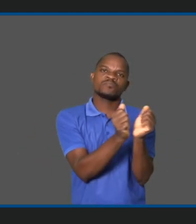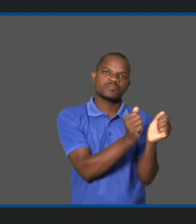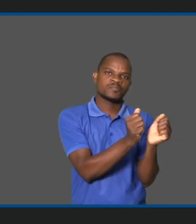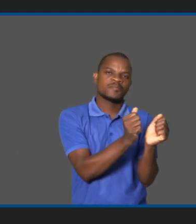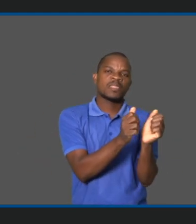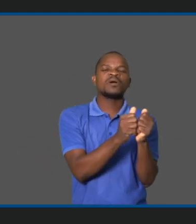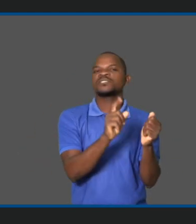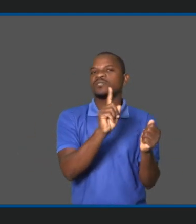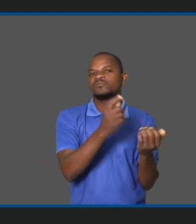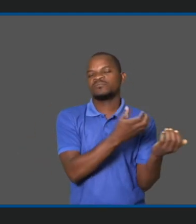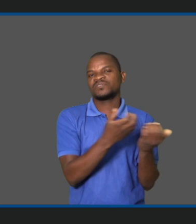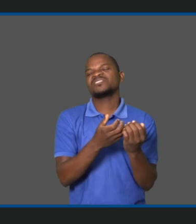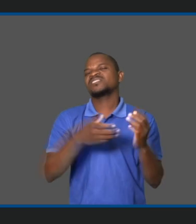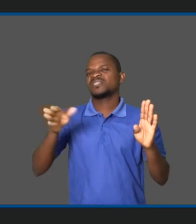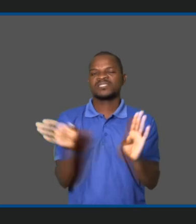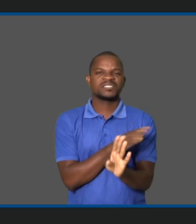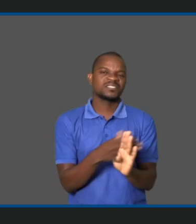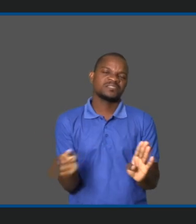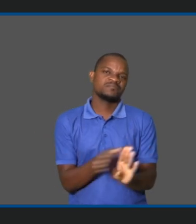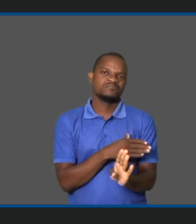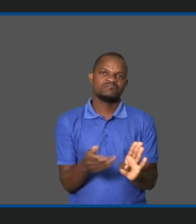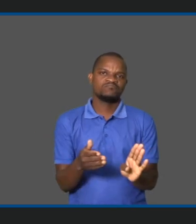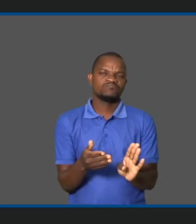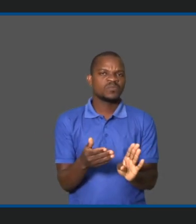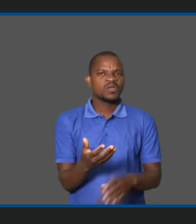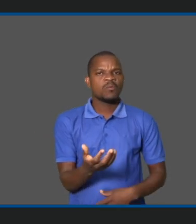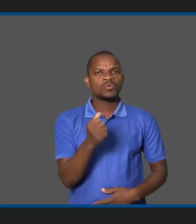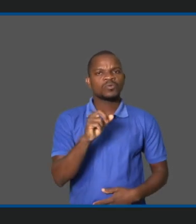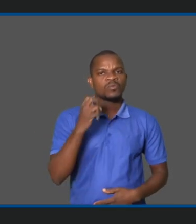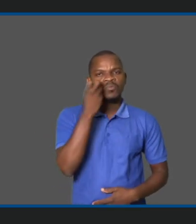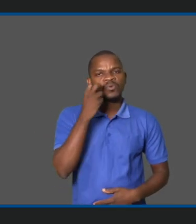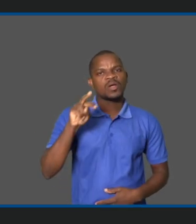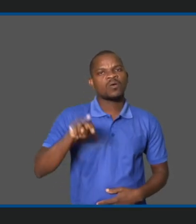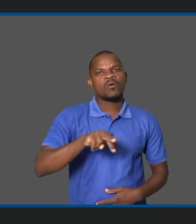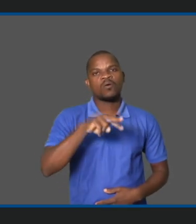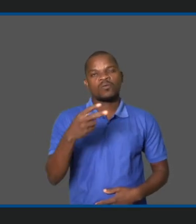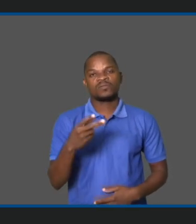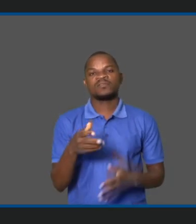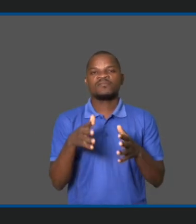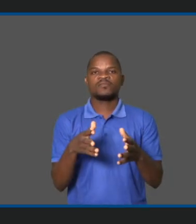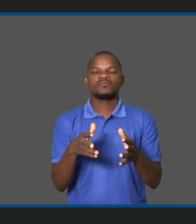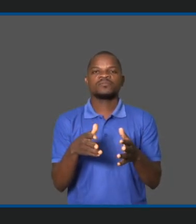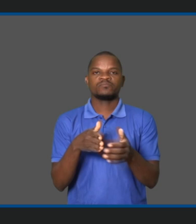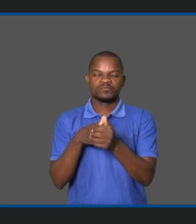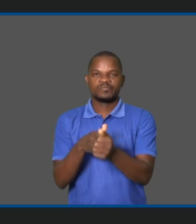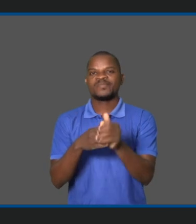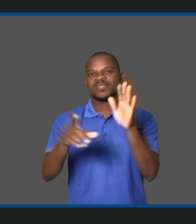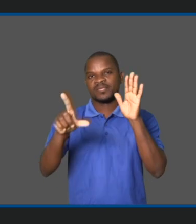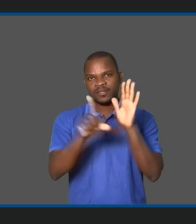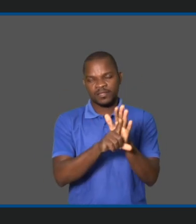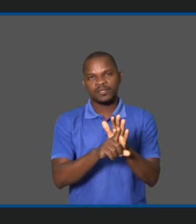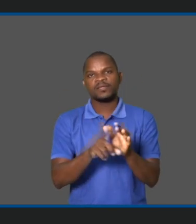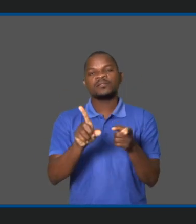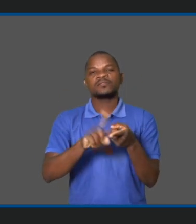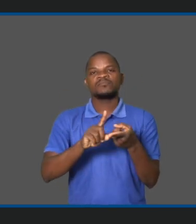podia seguir no estrito respeito pela lei e pelos direitos e liberdades do cidadão. Os